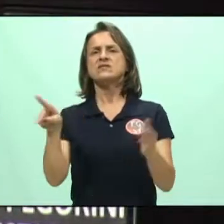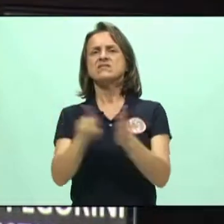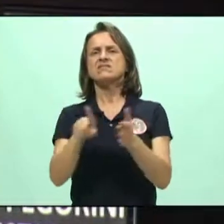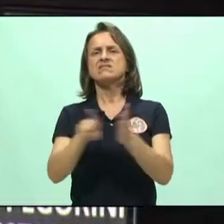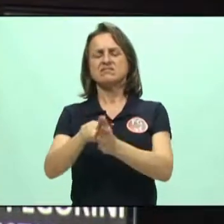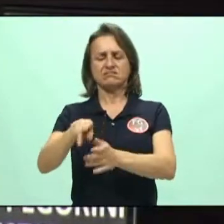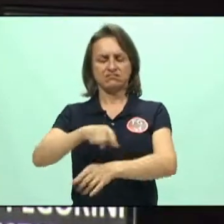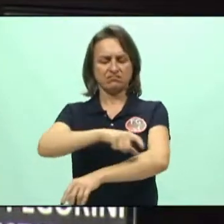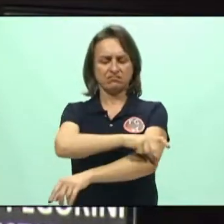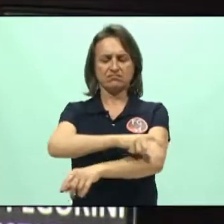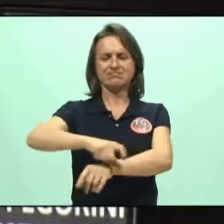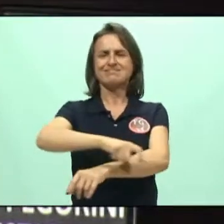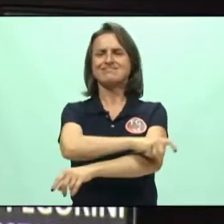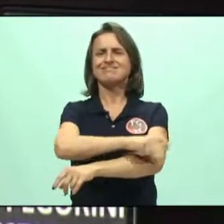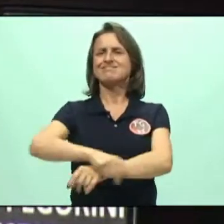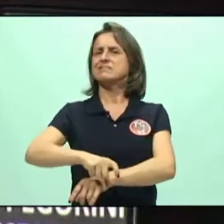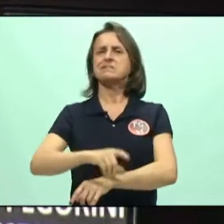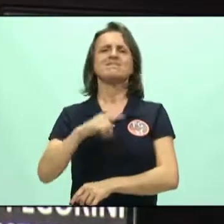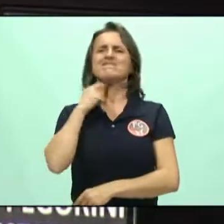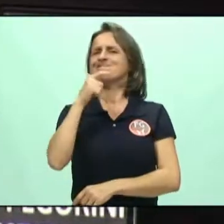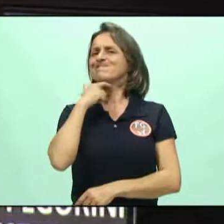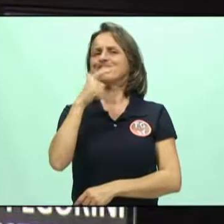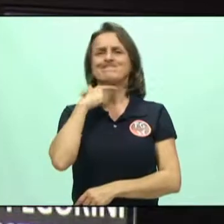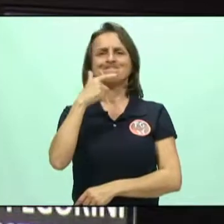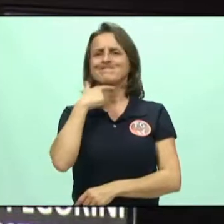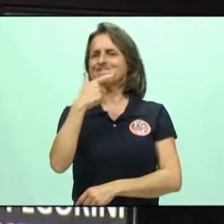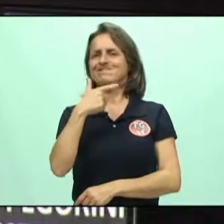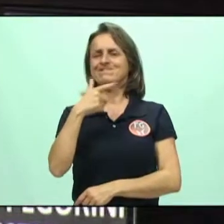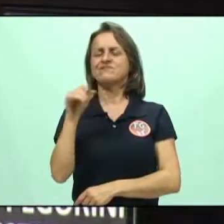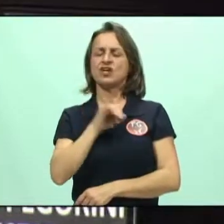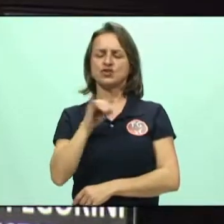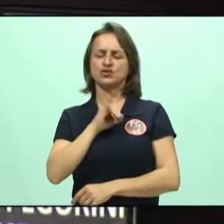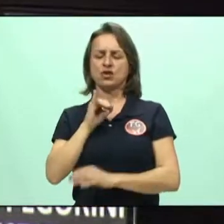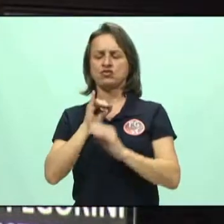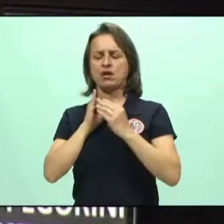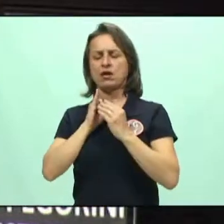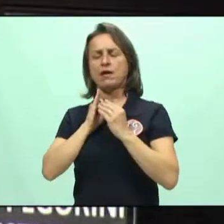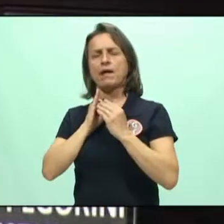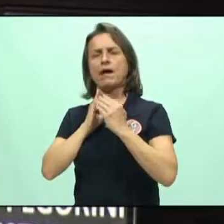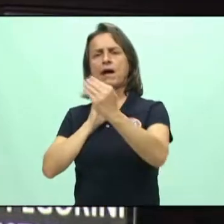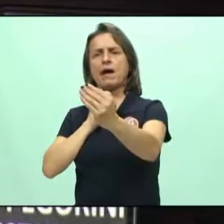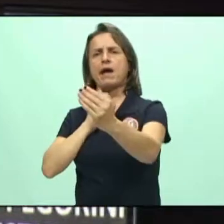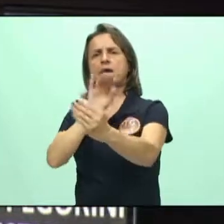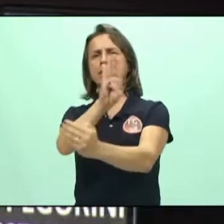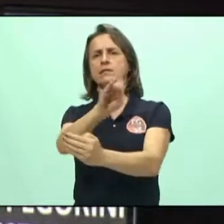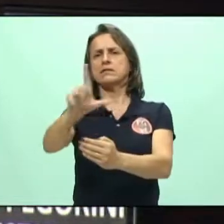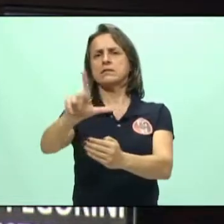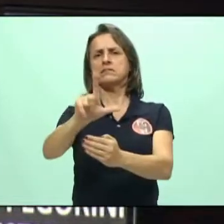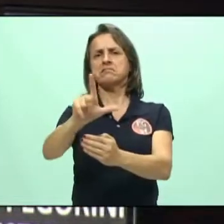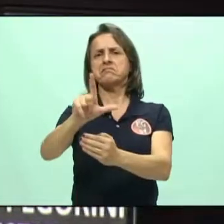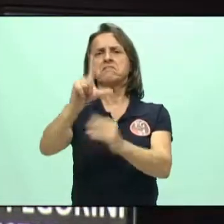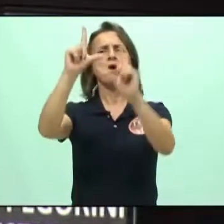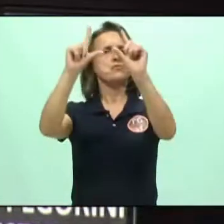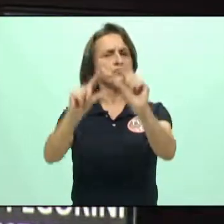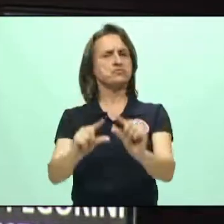indo de Itajaí sentido Blumenau ele não diminui a velocidade ali não tem redutor de velocidade Ah mas na BR